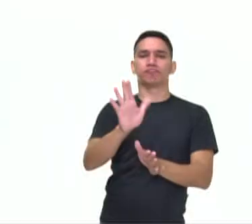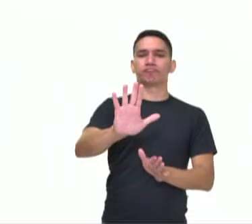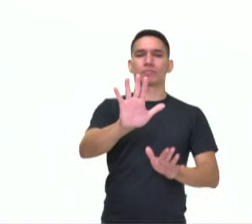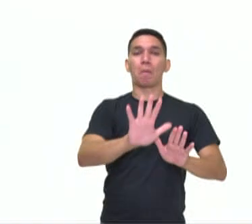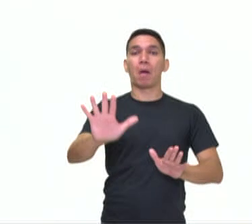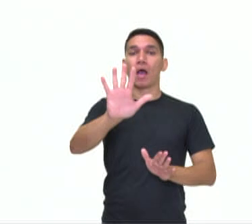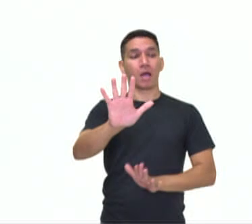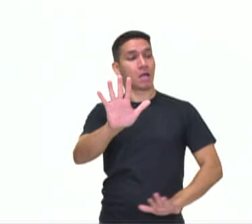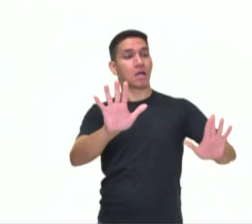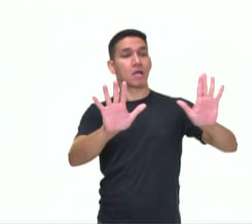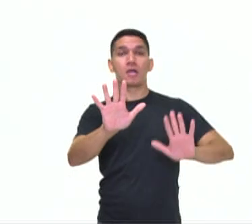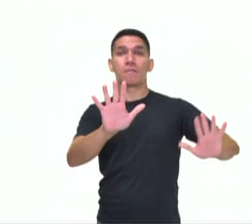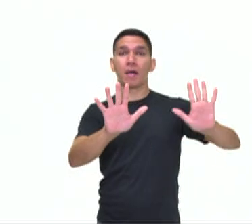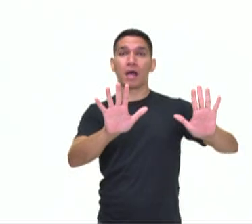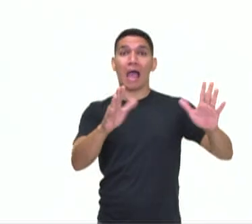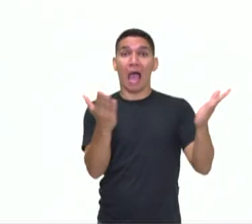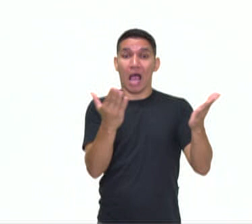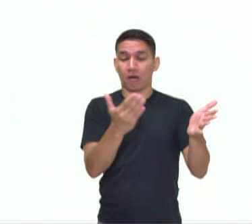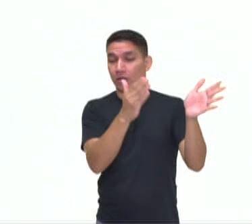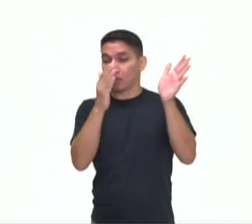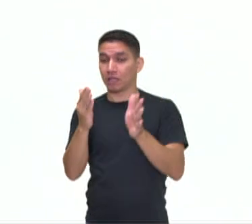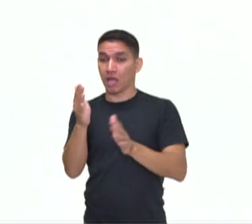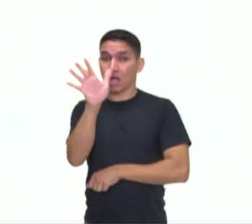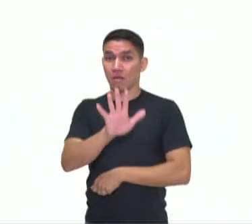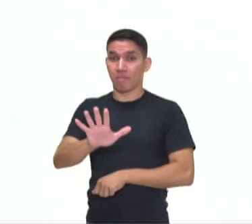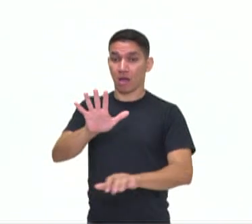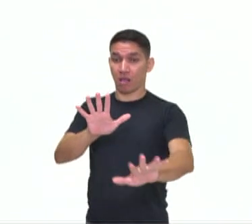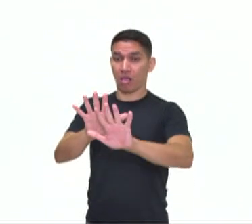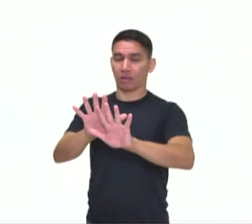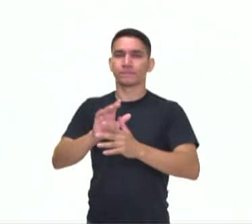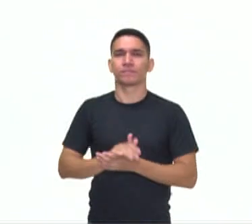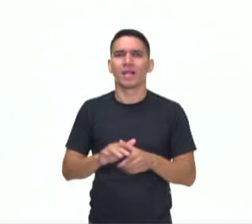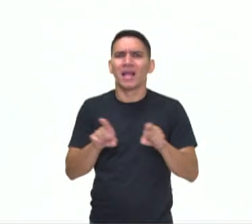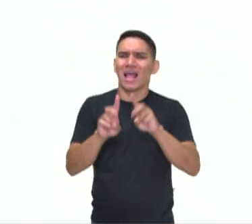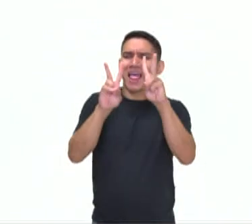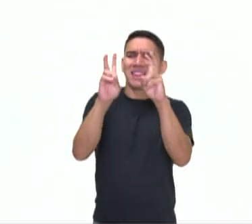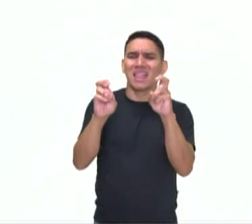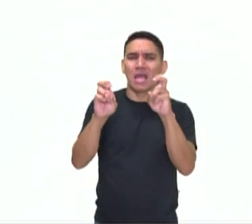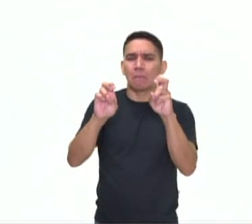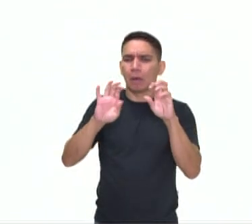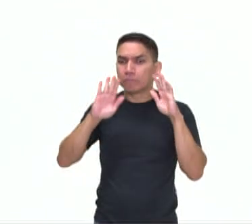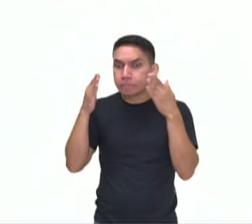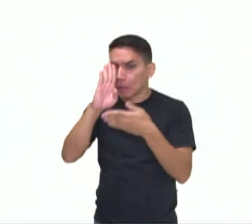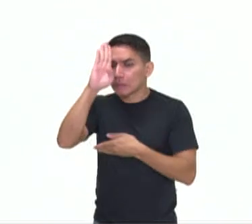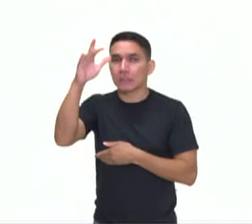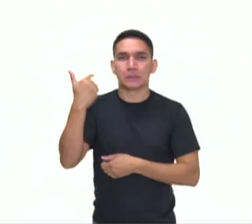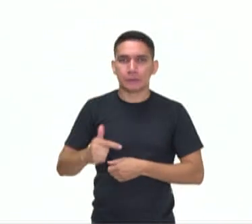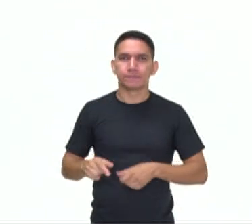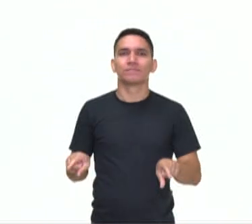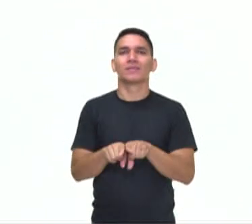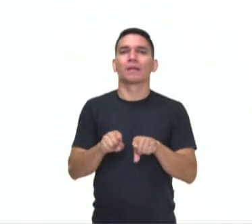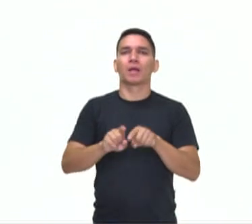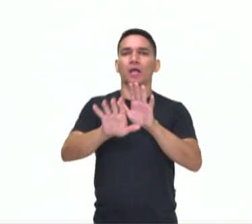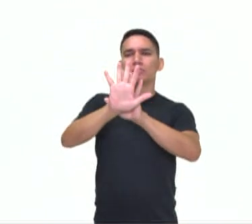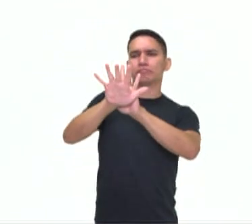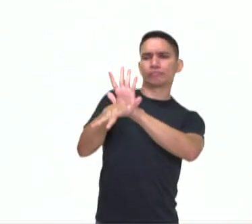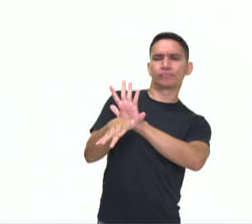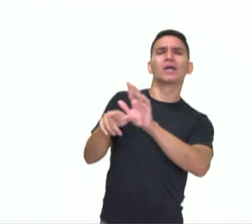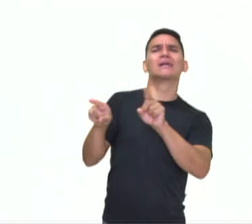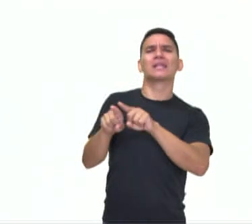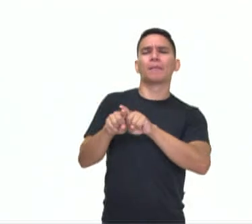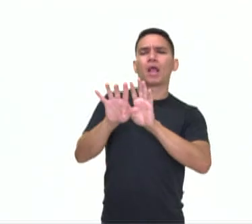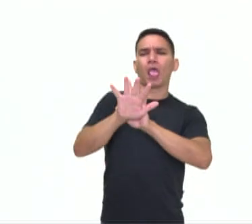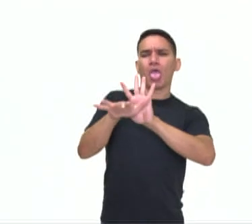Não há centralização do tema, o excesso de contorcionismo, sombras inadmissíveis e proporções